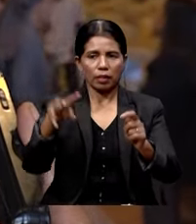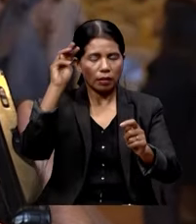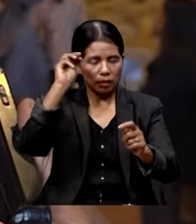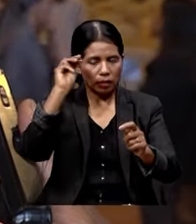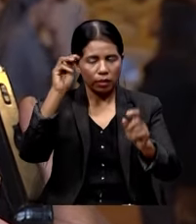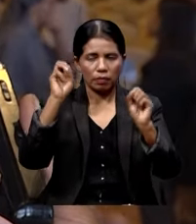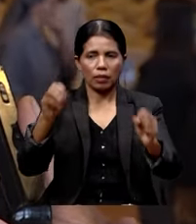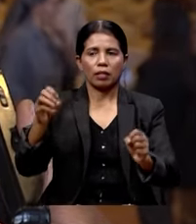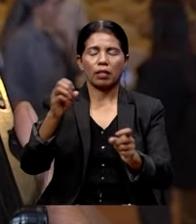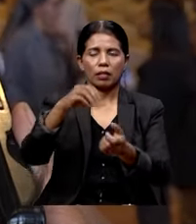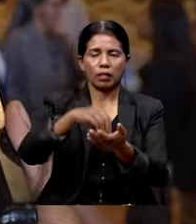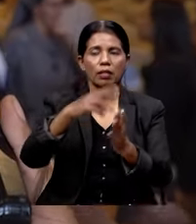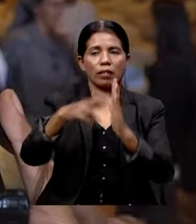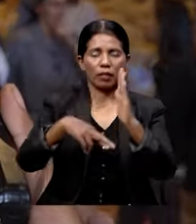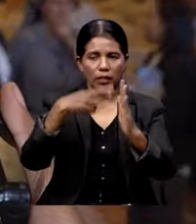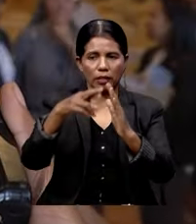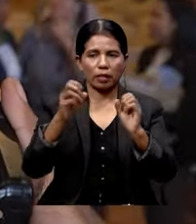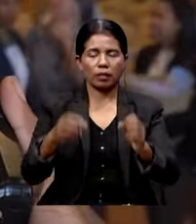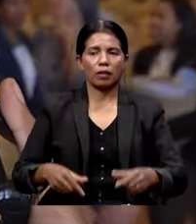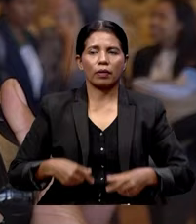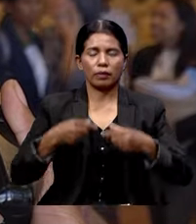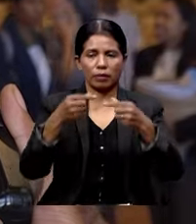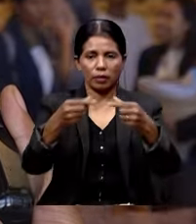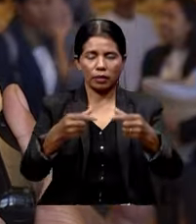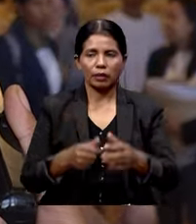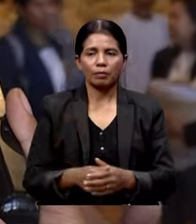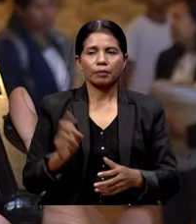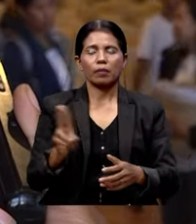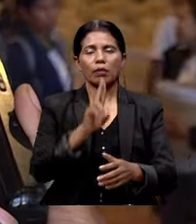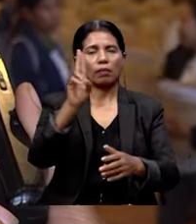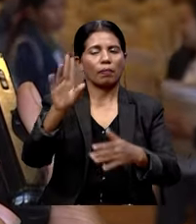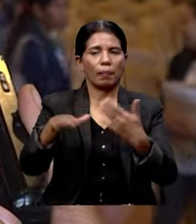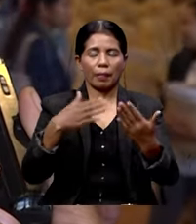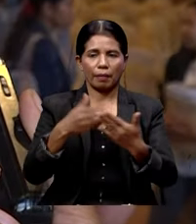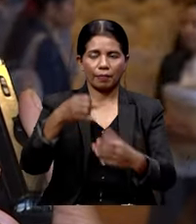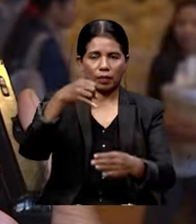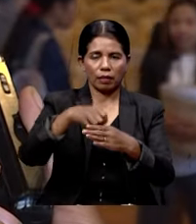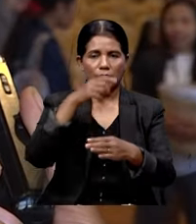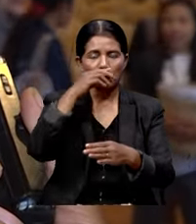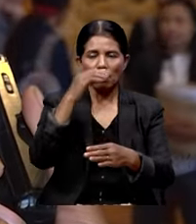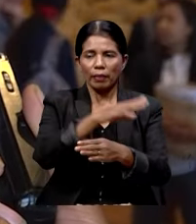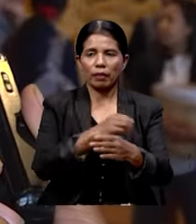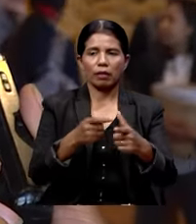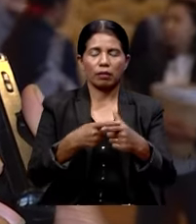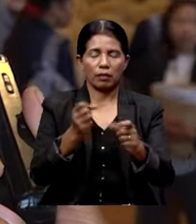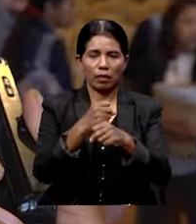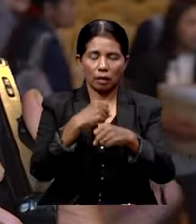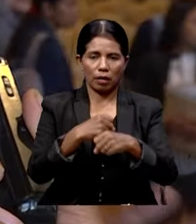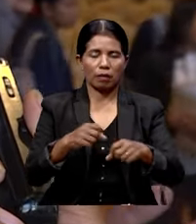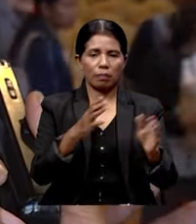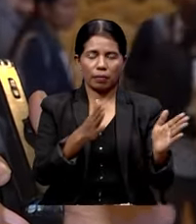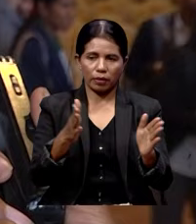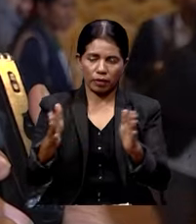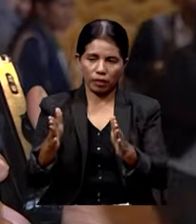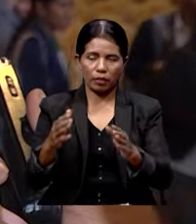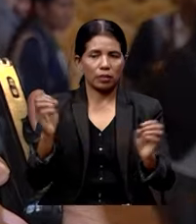Bele cria regulamento para permitir a Universidade de Sira, incluindo o UNTEL, para ver o processo. E também está